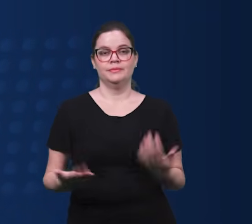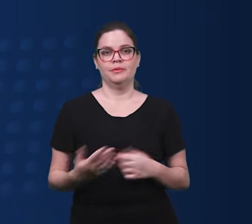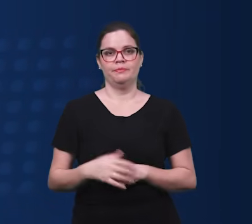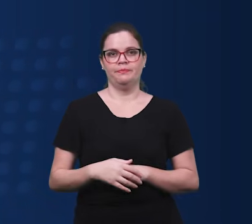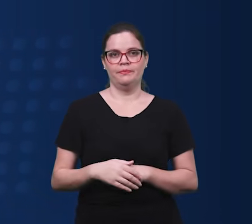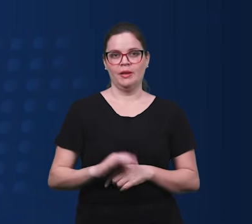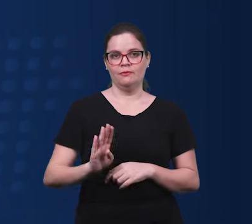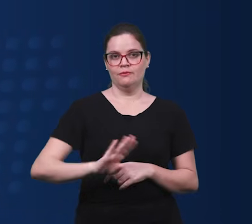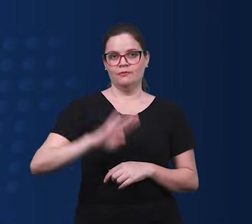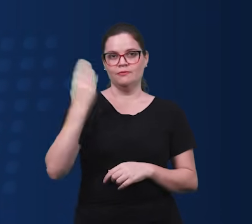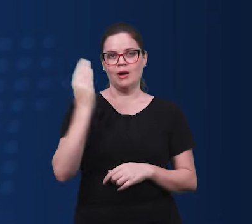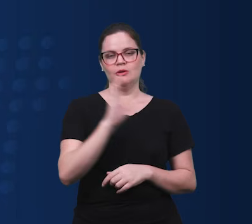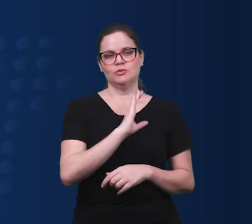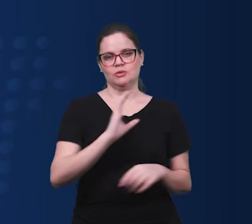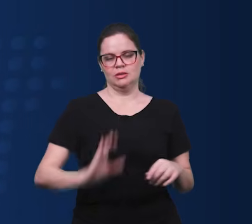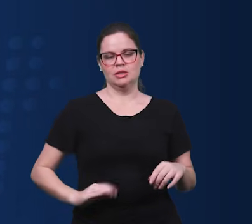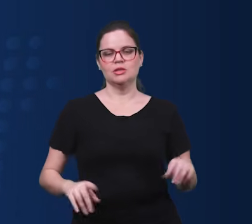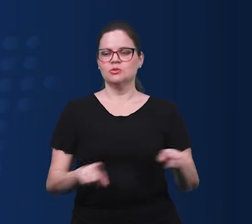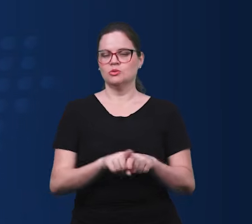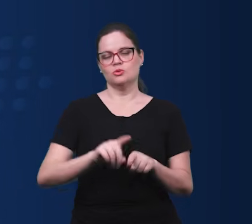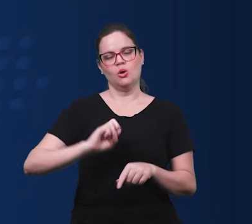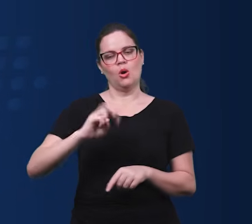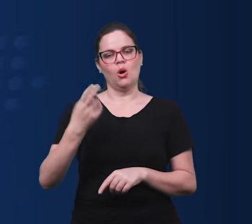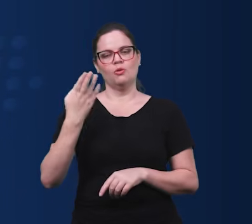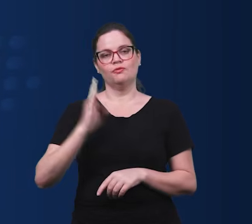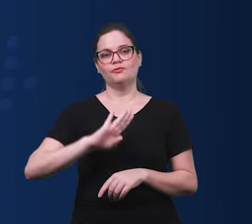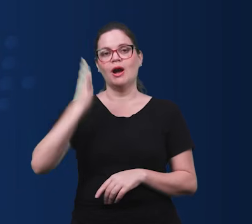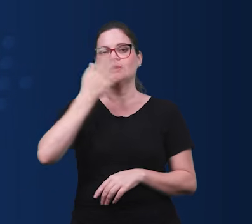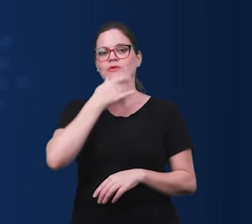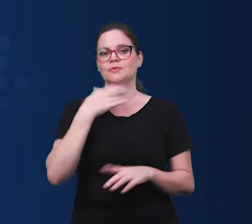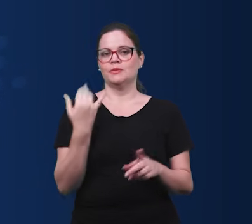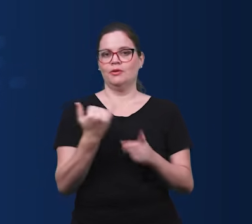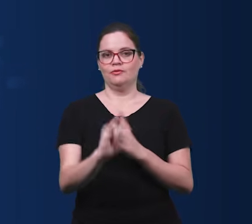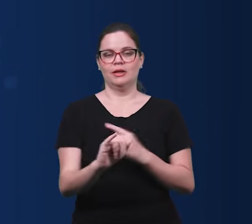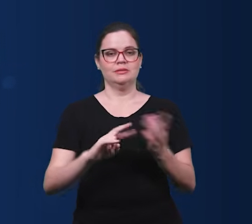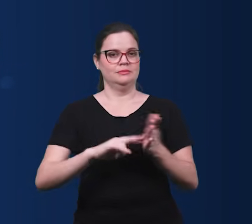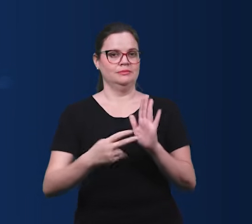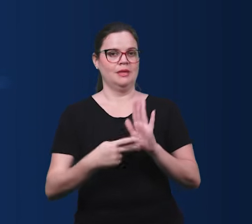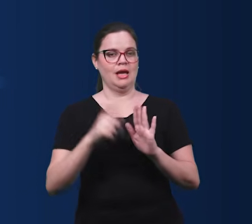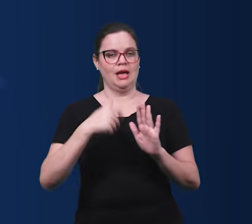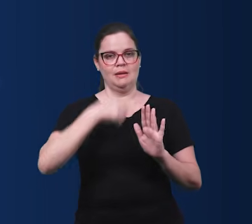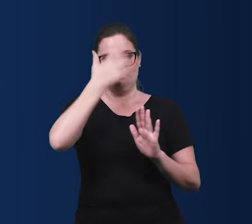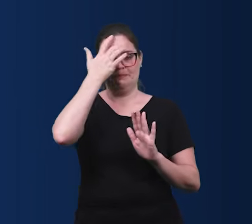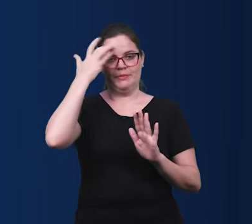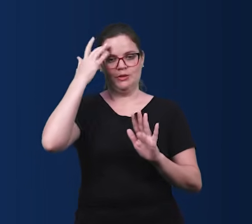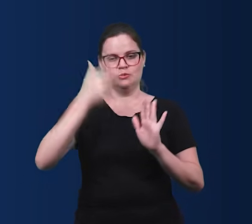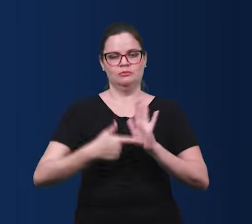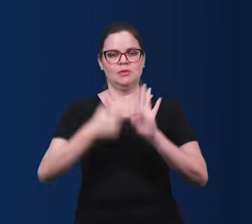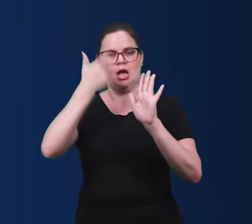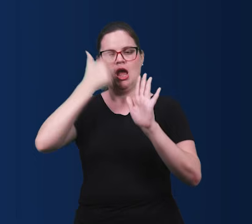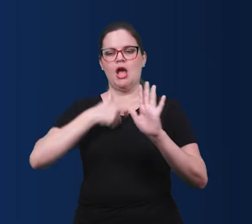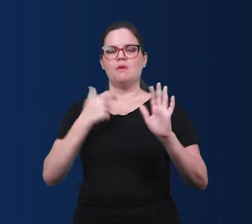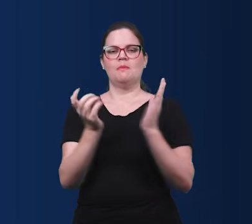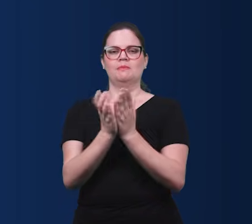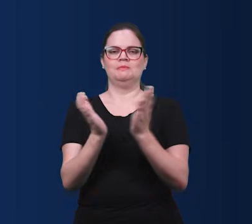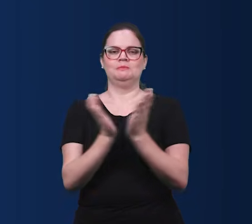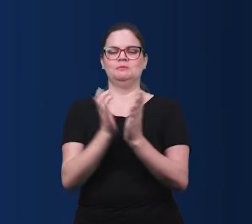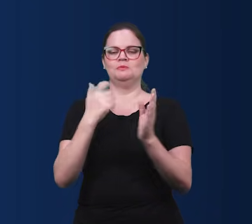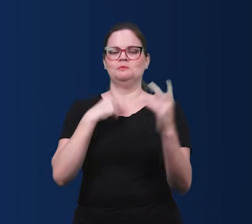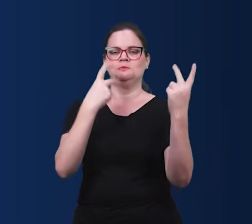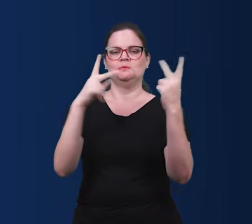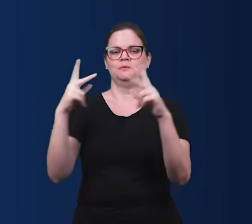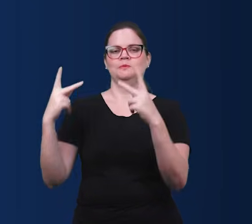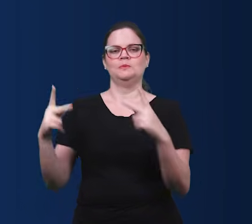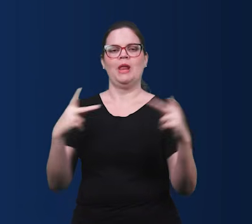né? Os falsos cristos, né, e falsos profetas são aqueles que apresentam como mensageiros de Deus,